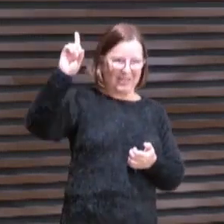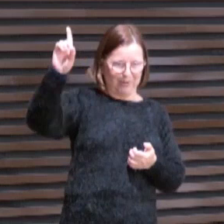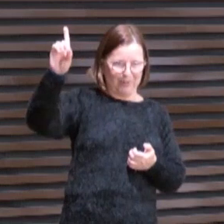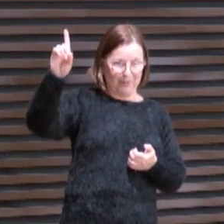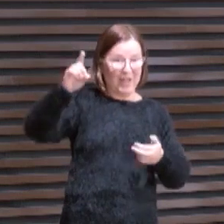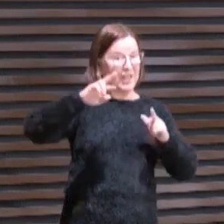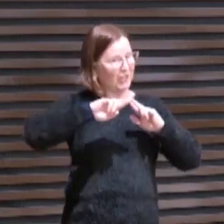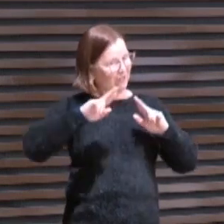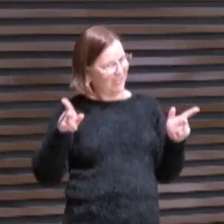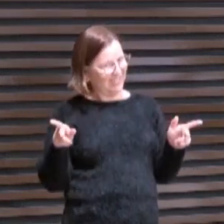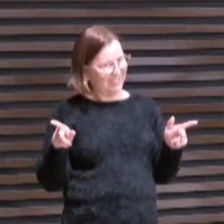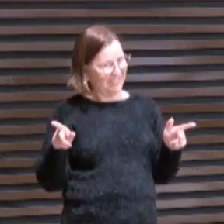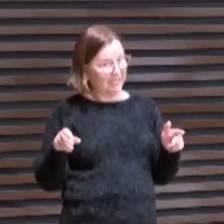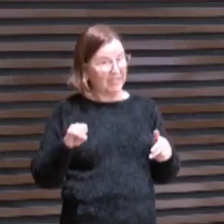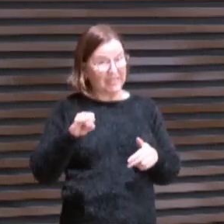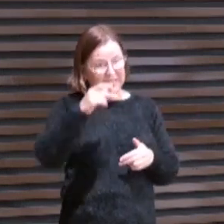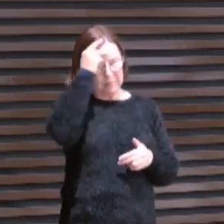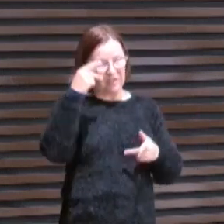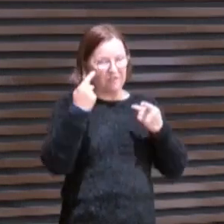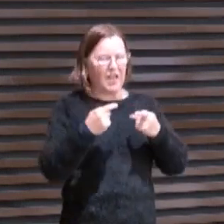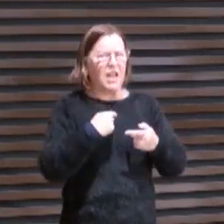diz assim, eu tenho muita fé. Em quê?